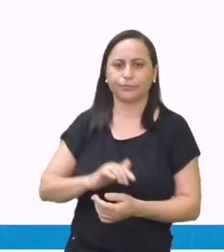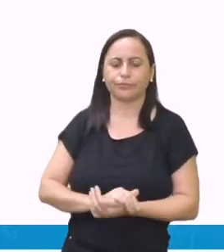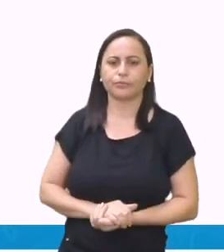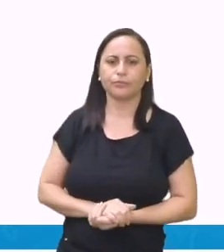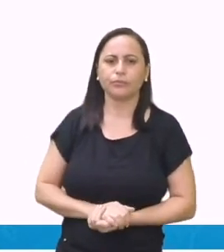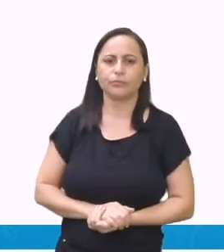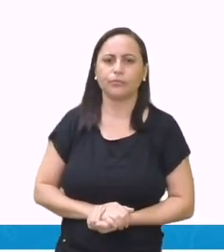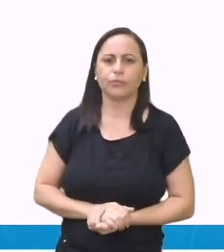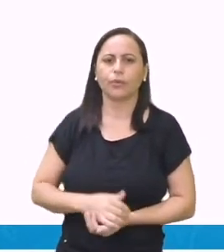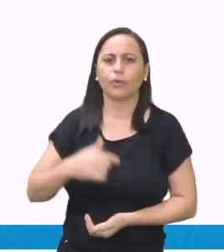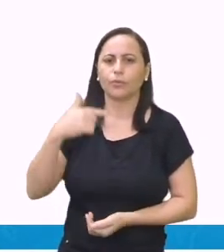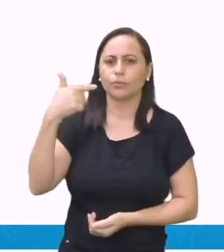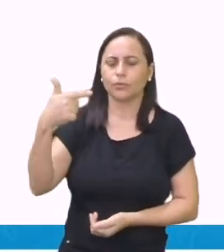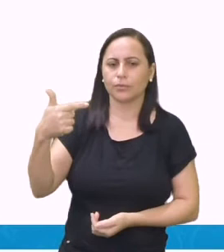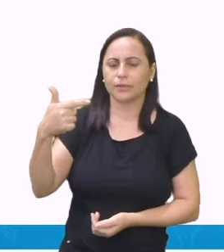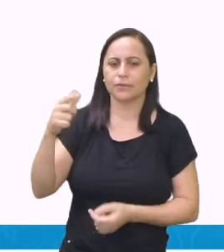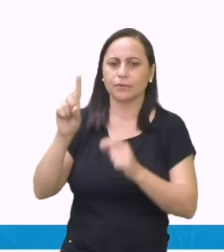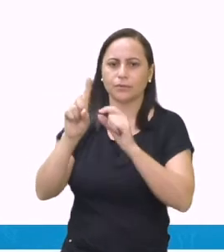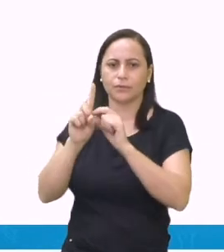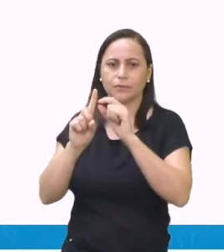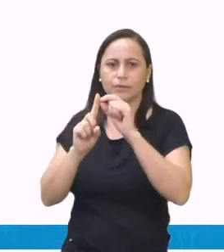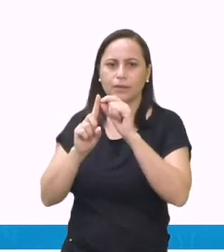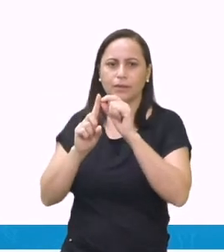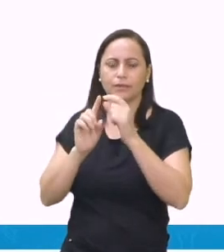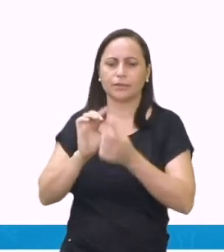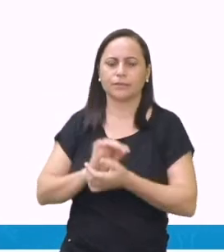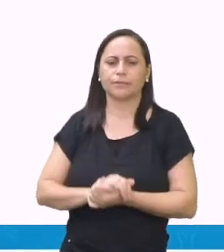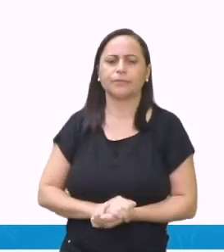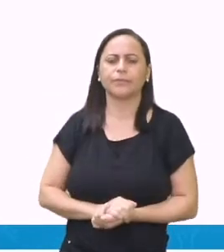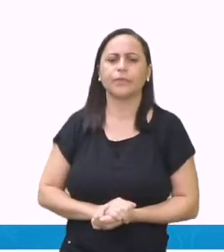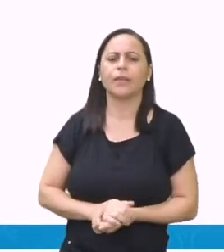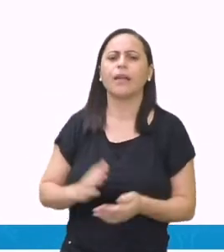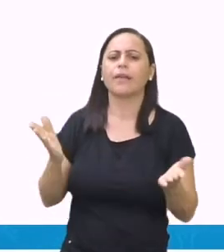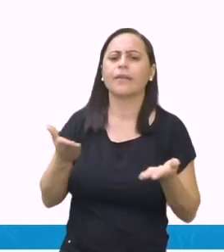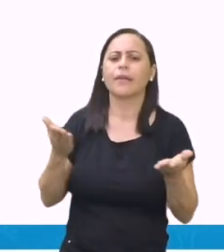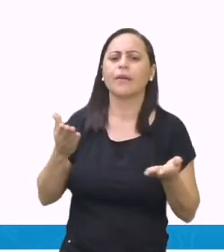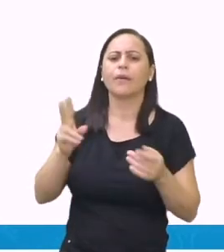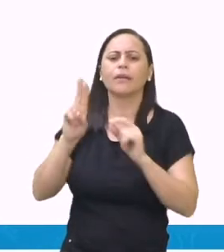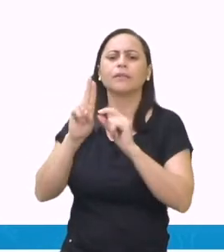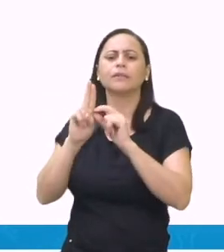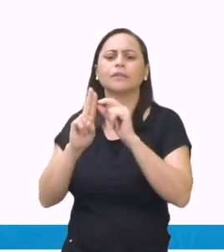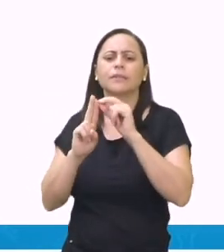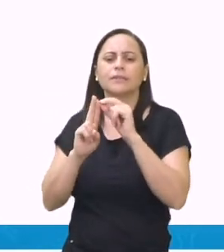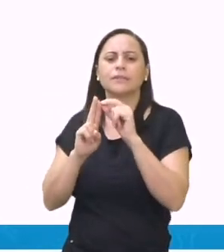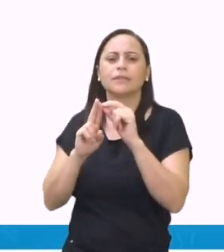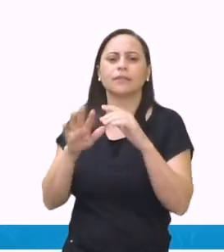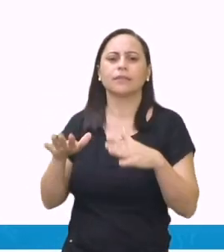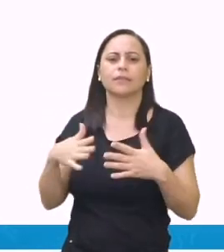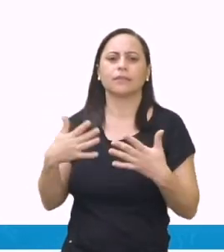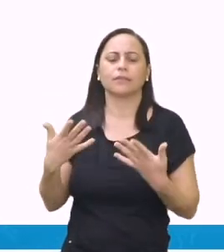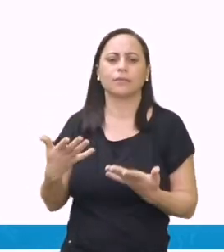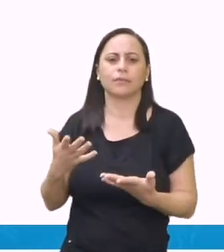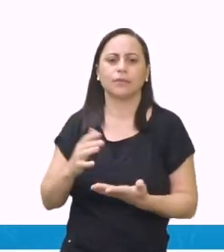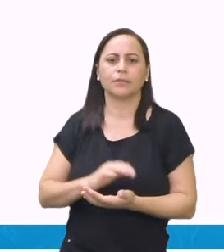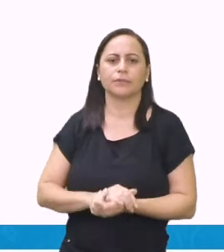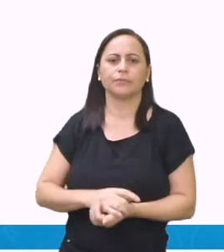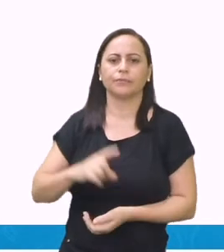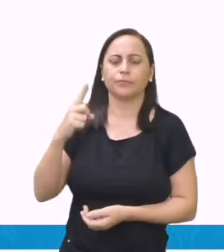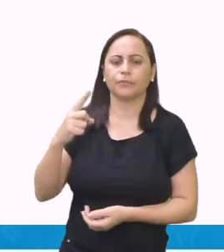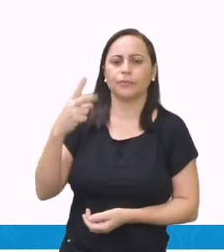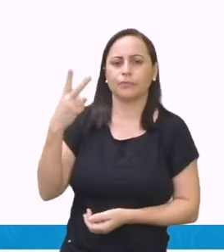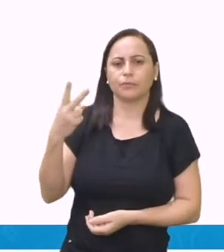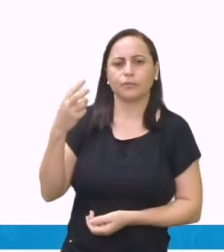unidade. Ele tem 2 unidades. E agora, dezenas. Vamos contar?